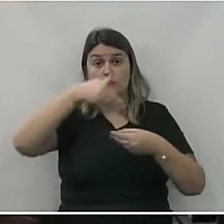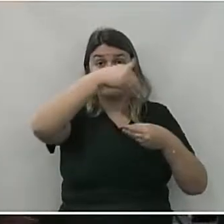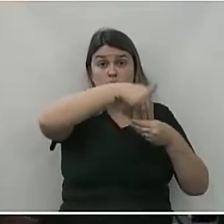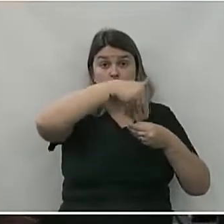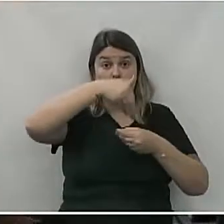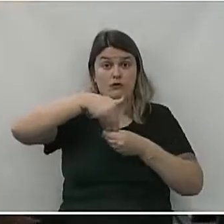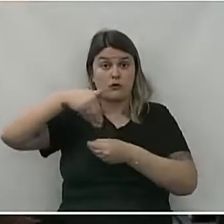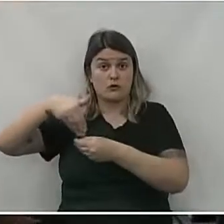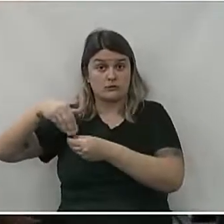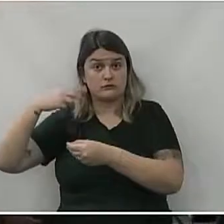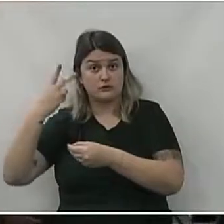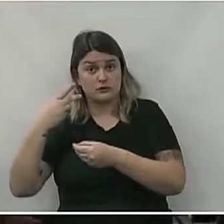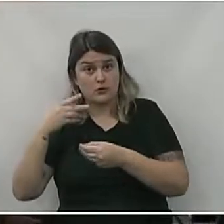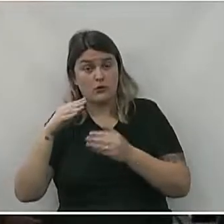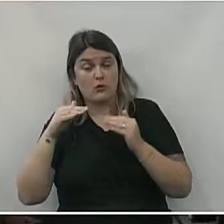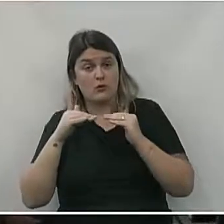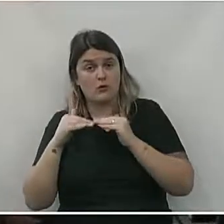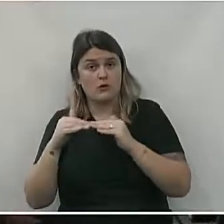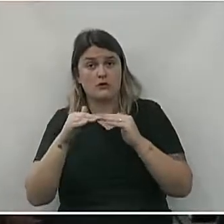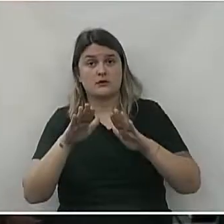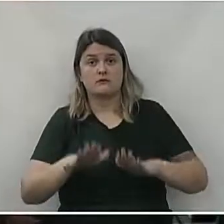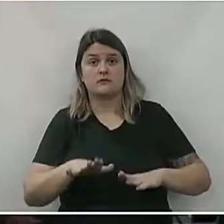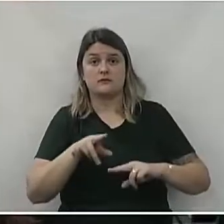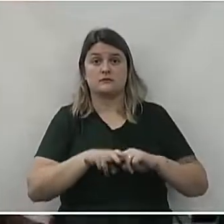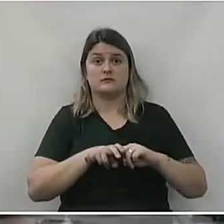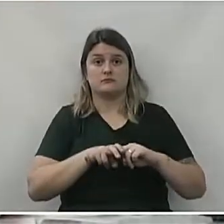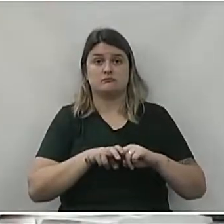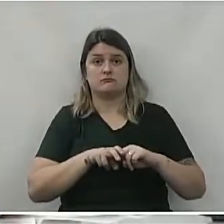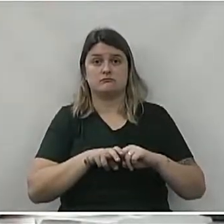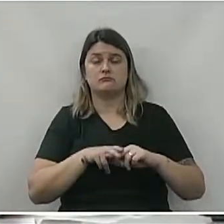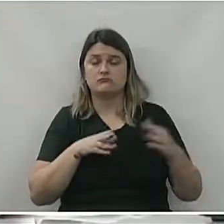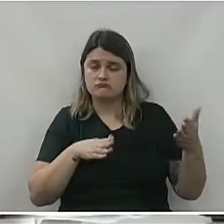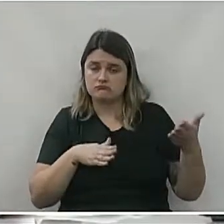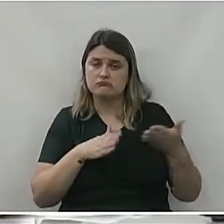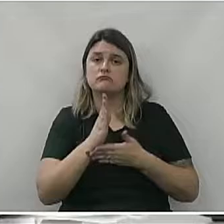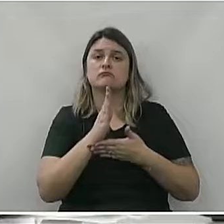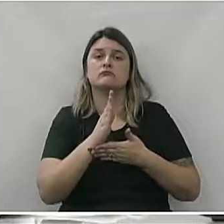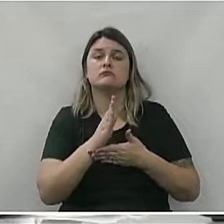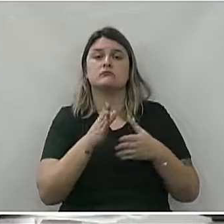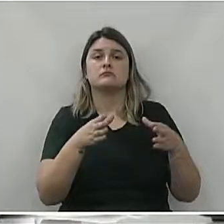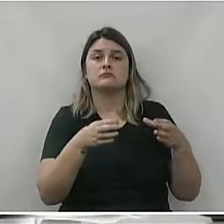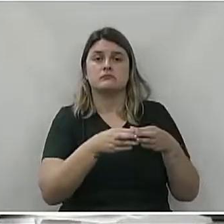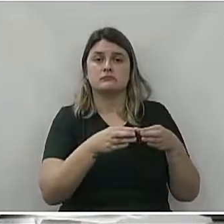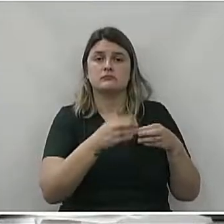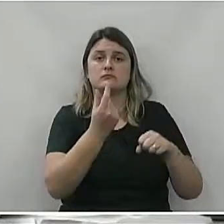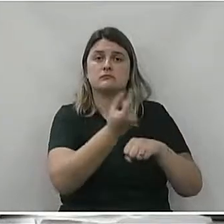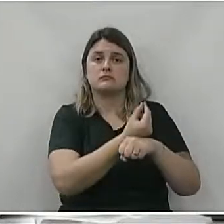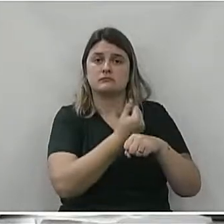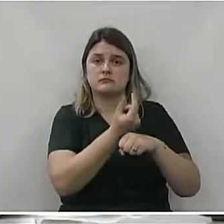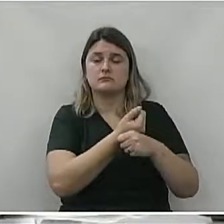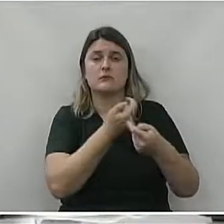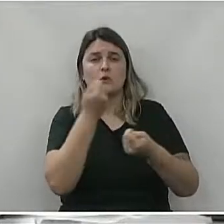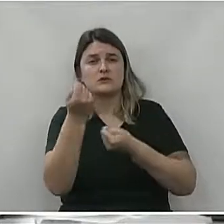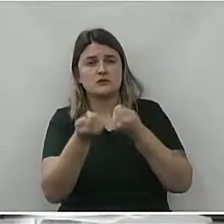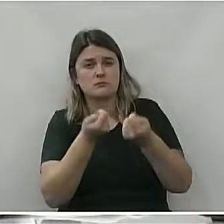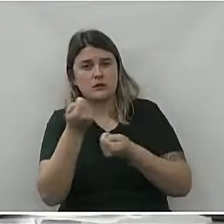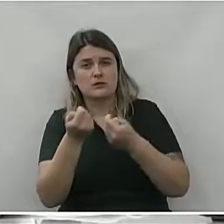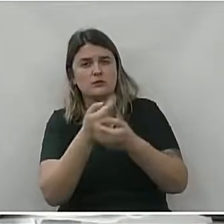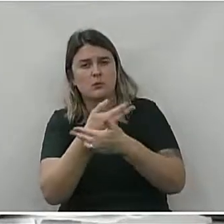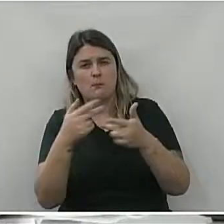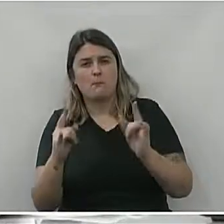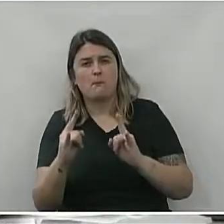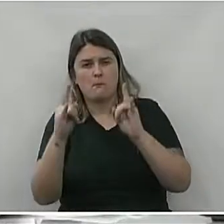senhores vereadores que aprovam, permaneçam como estão. Aprovado o parecer fundamentado da Comissão de Finanças, Orçamento e